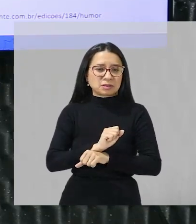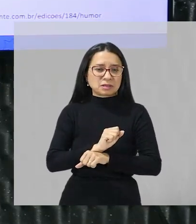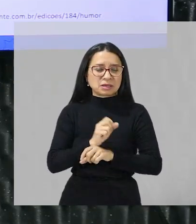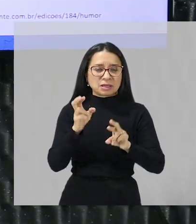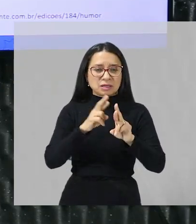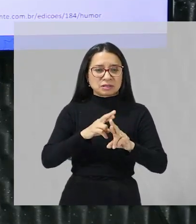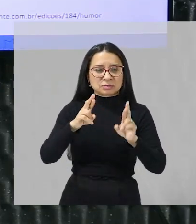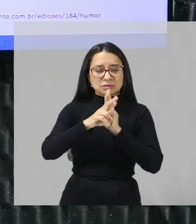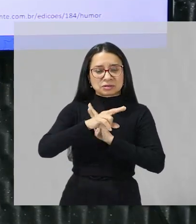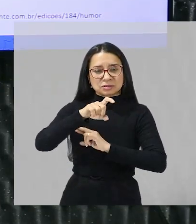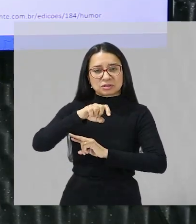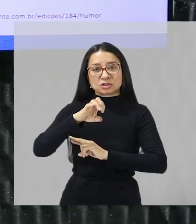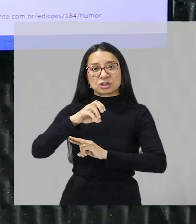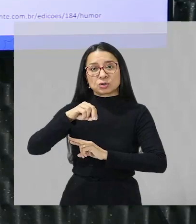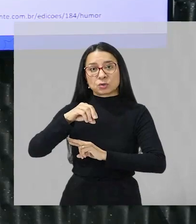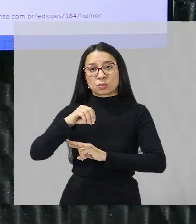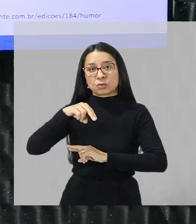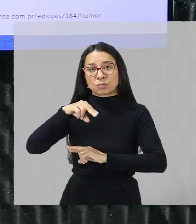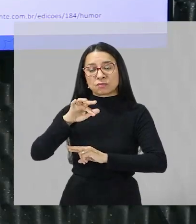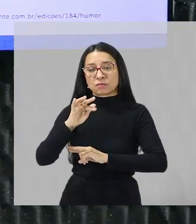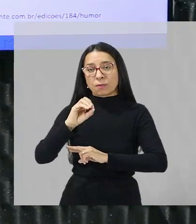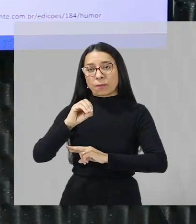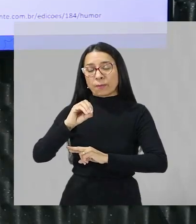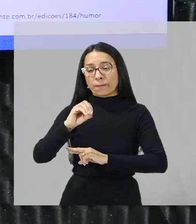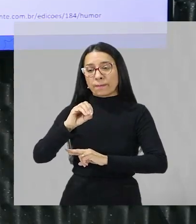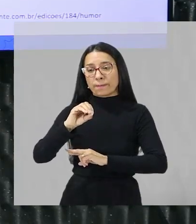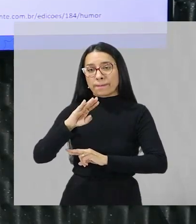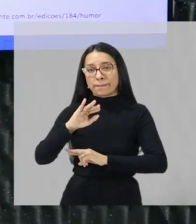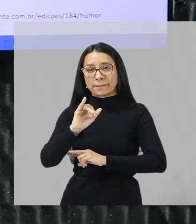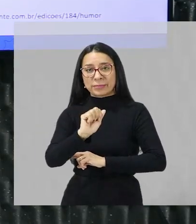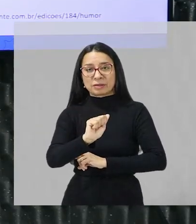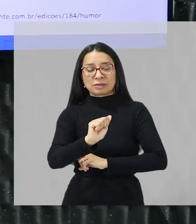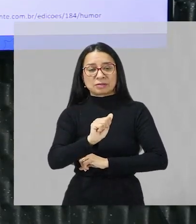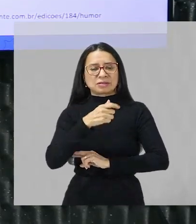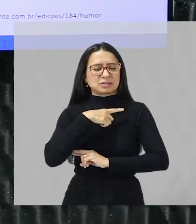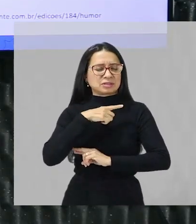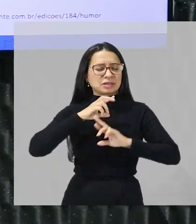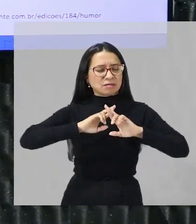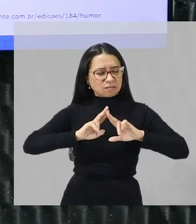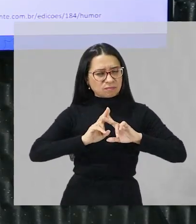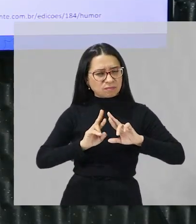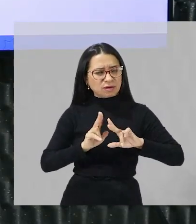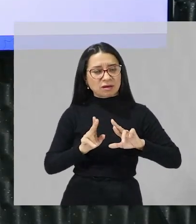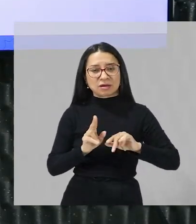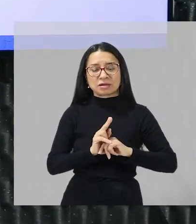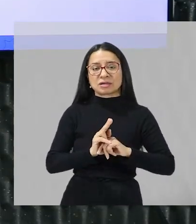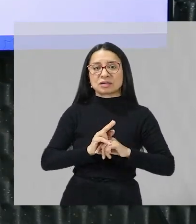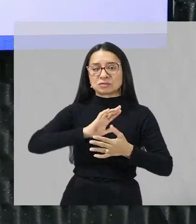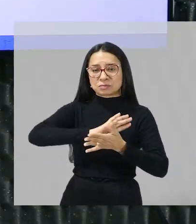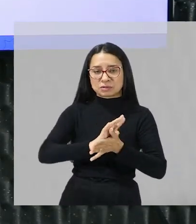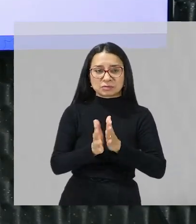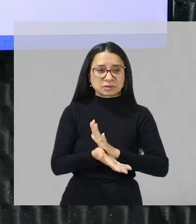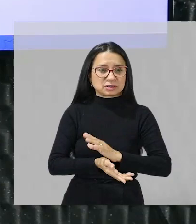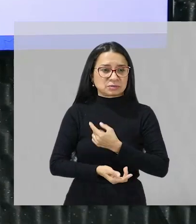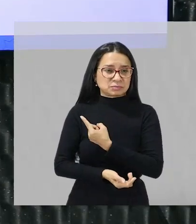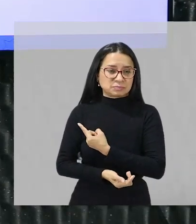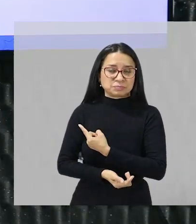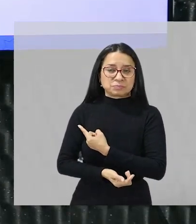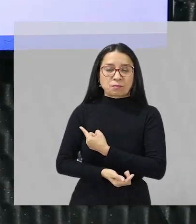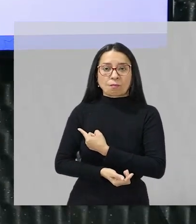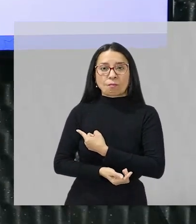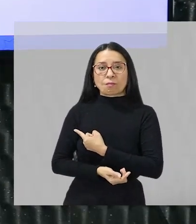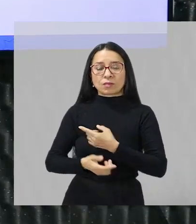relação à sexualidade. Né? Então existem vários preconceitos aqui retratados na charge. Vamos para a pergunta? Vamos analisar as